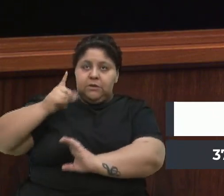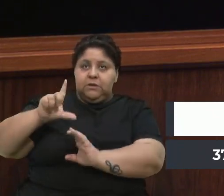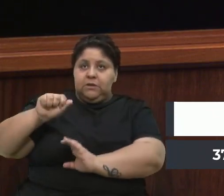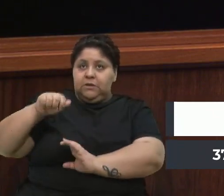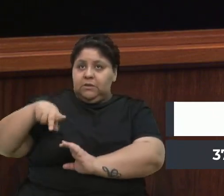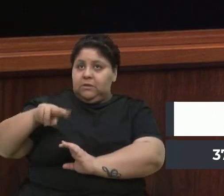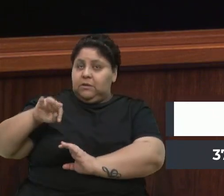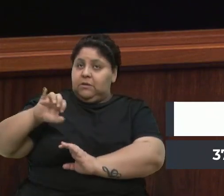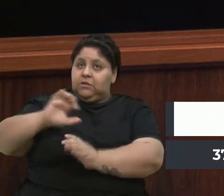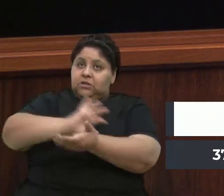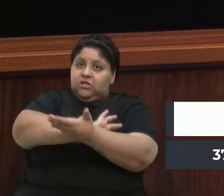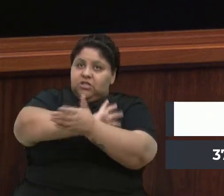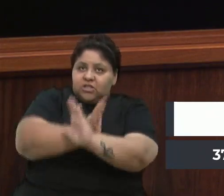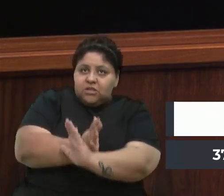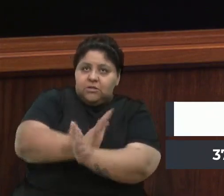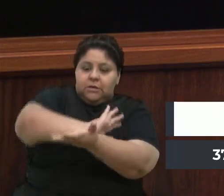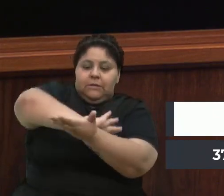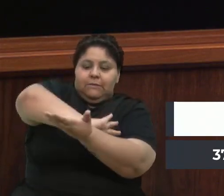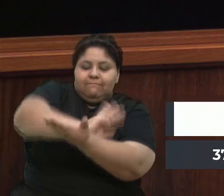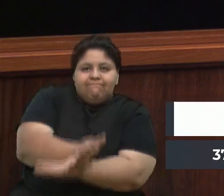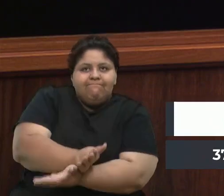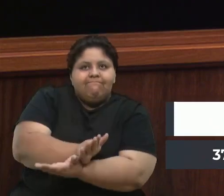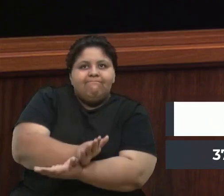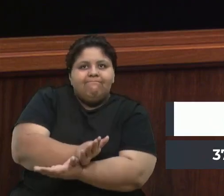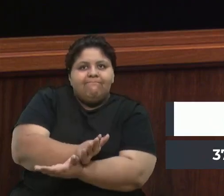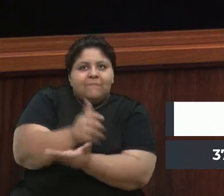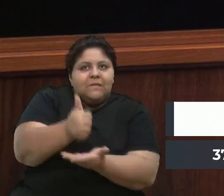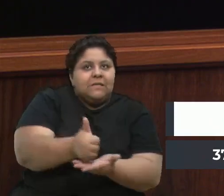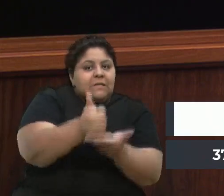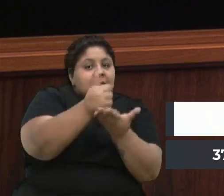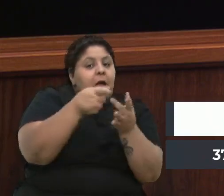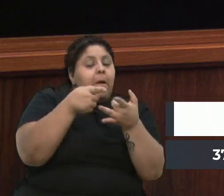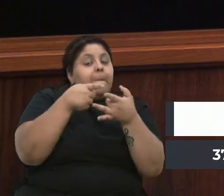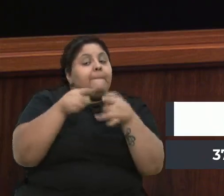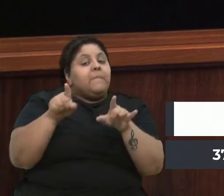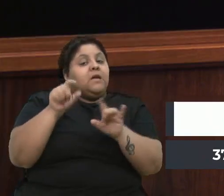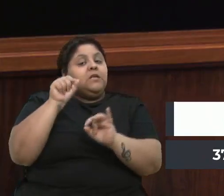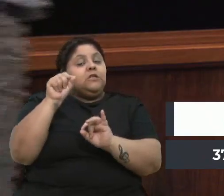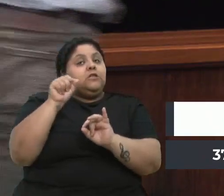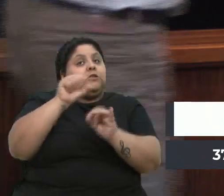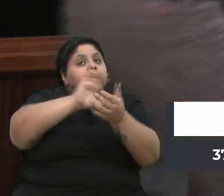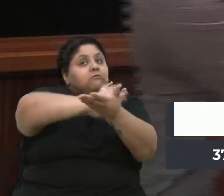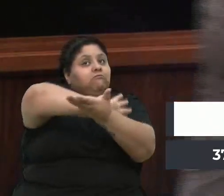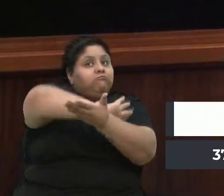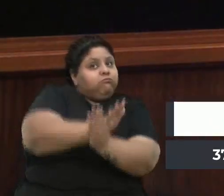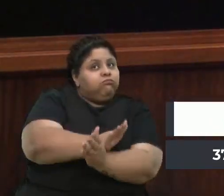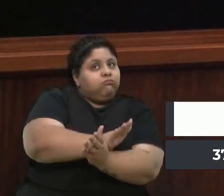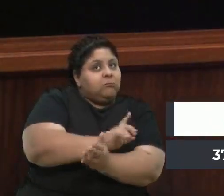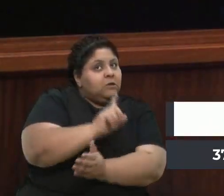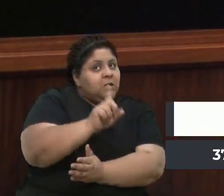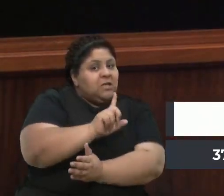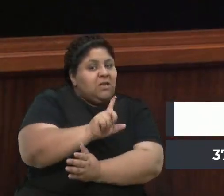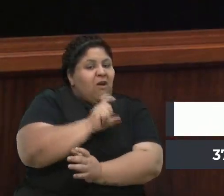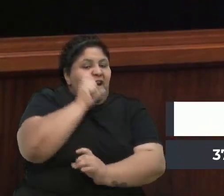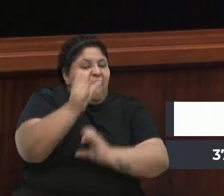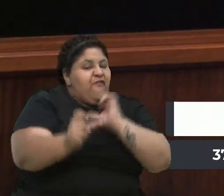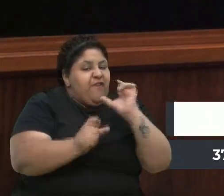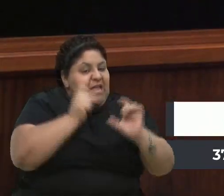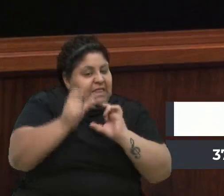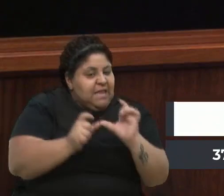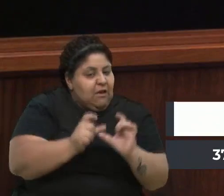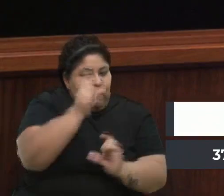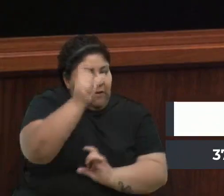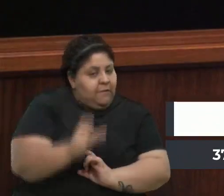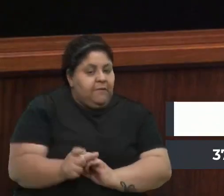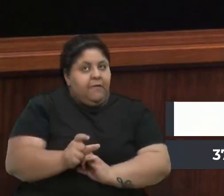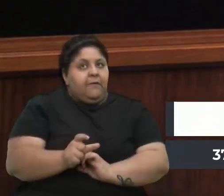antirracista é favorável. Mas o que se trata de racismo não é ofender, não é xingar alguém.